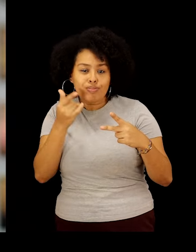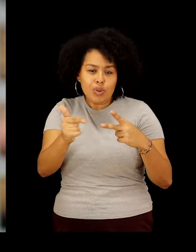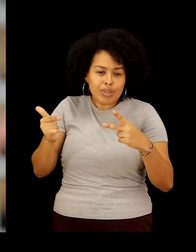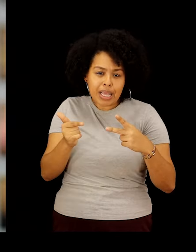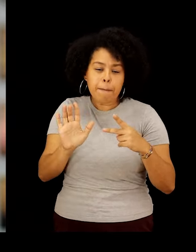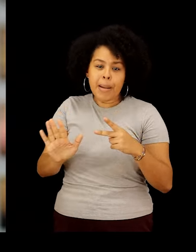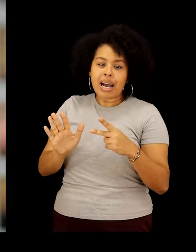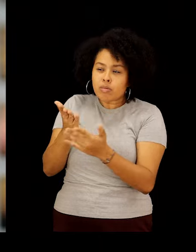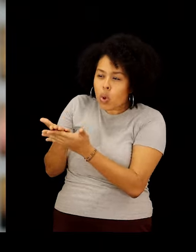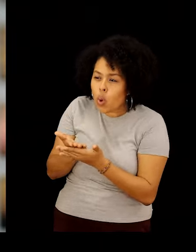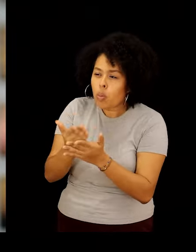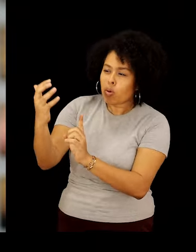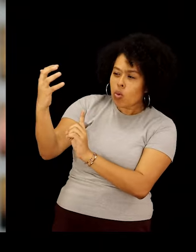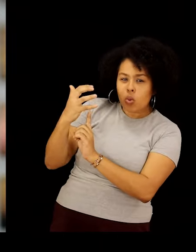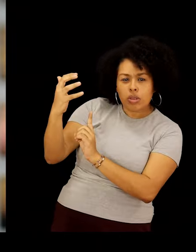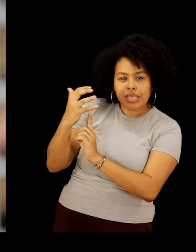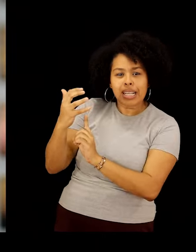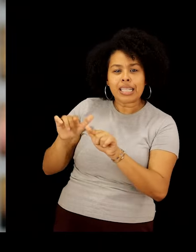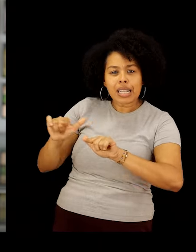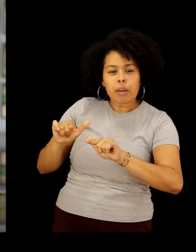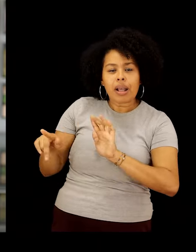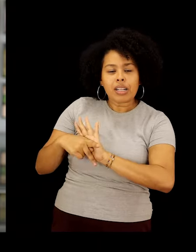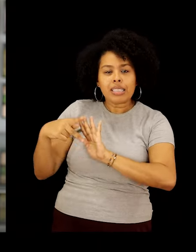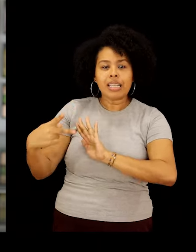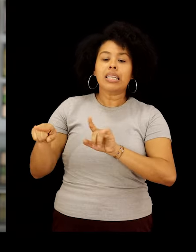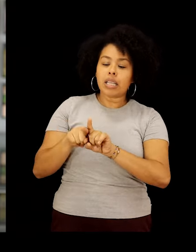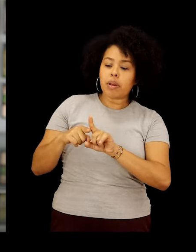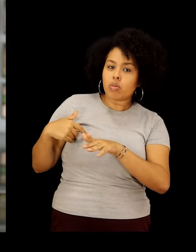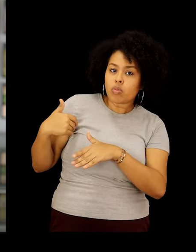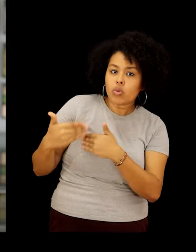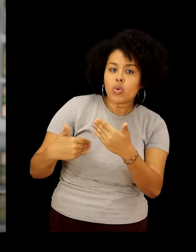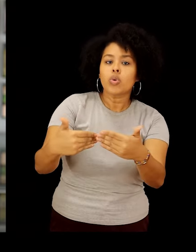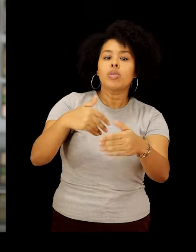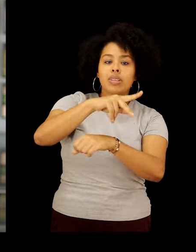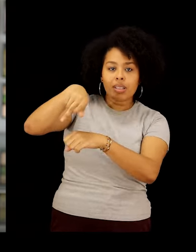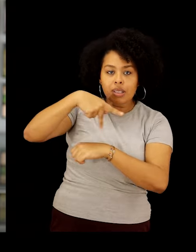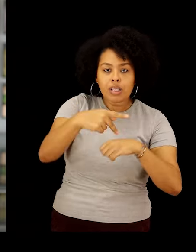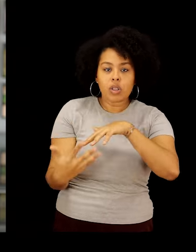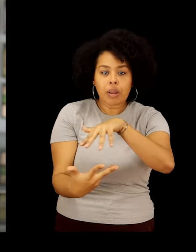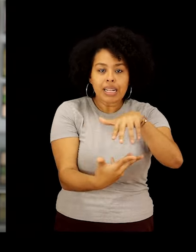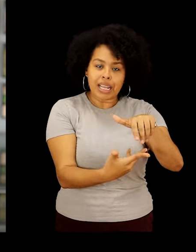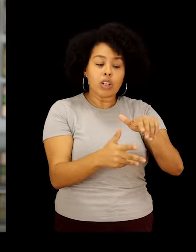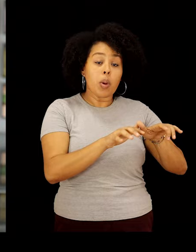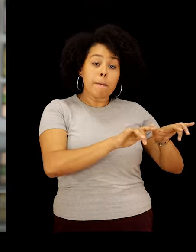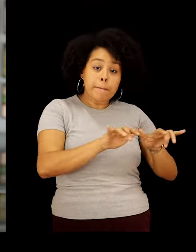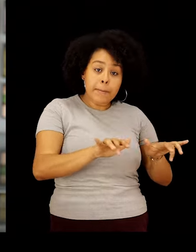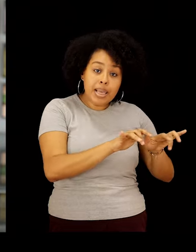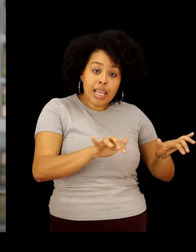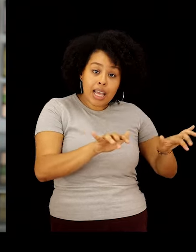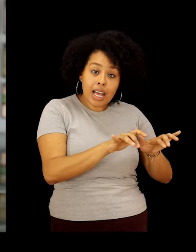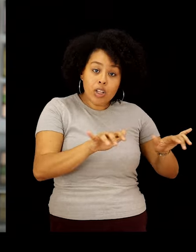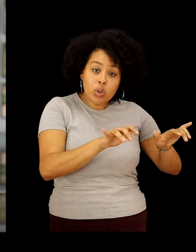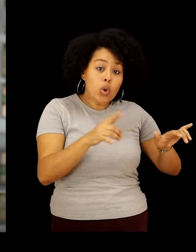com Naná, se inspira na obra do Naná e faz uma trajetória linda internacional, que de um piano, em alguns momentos,